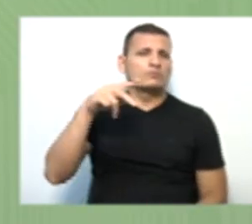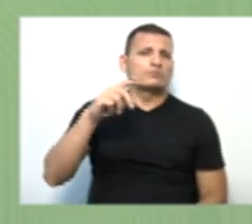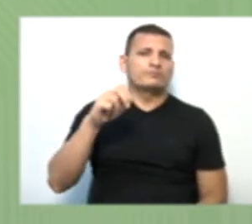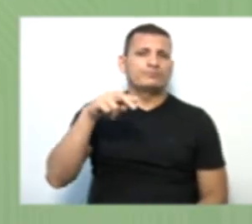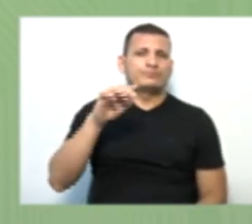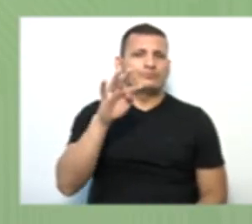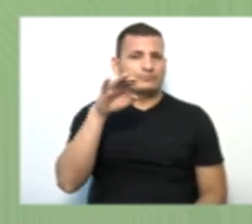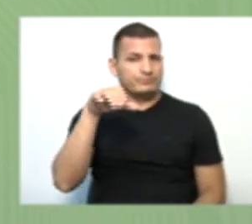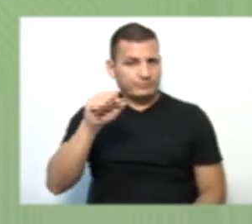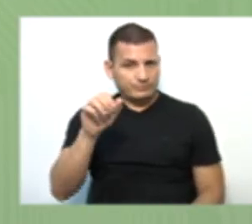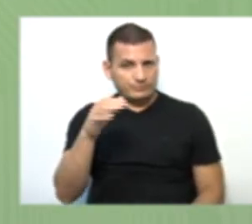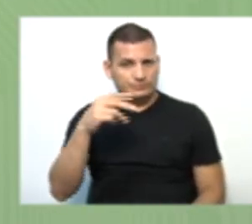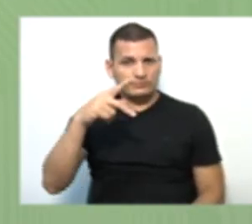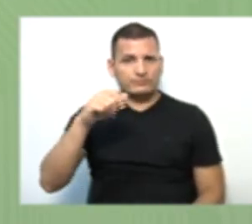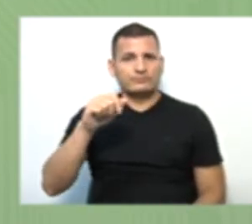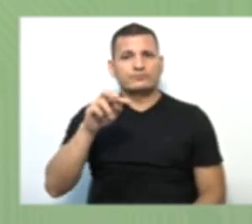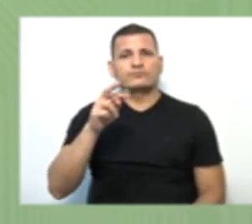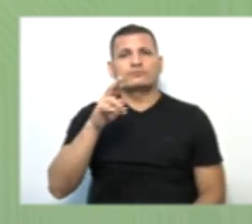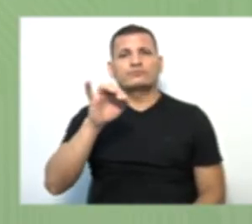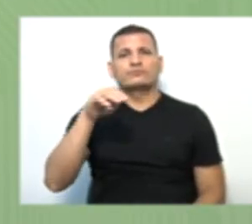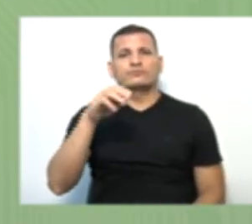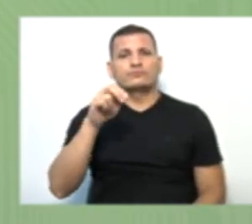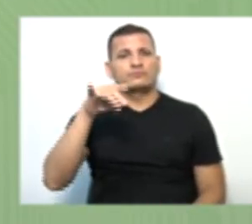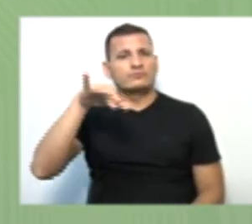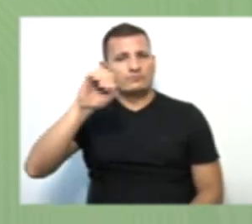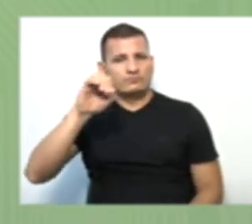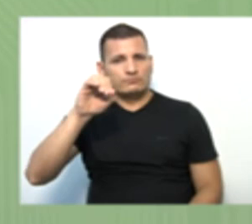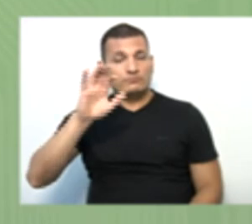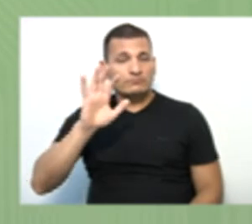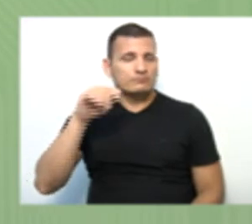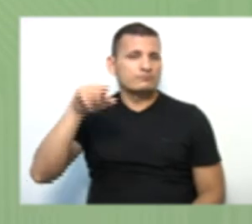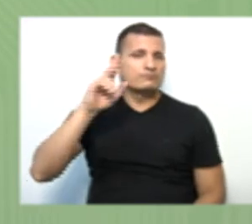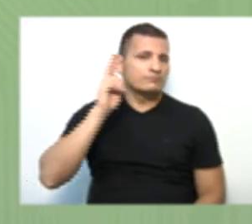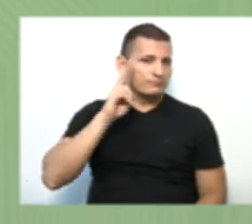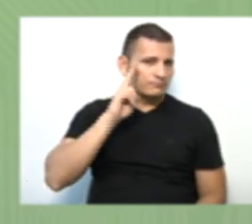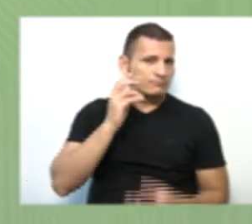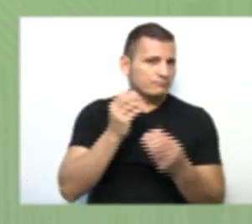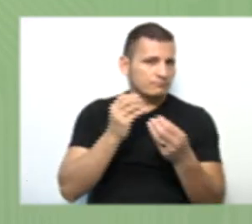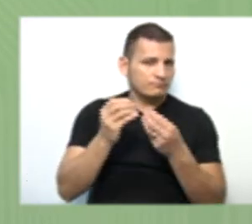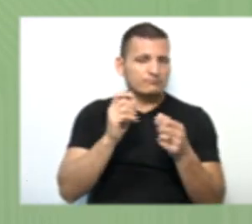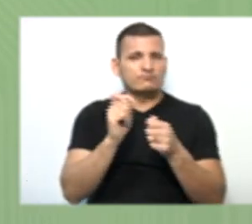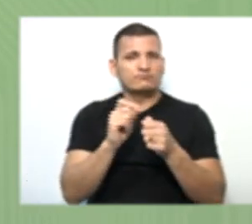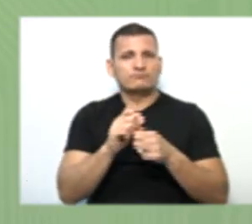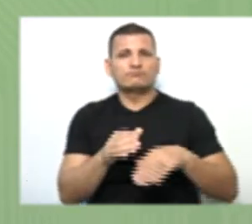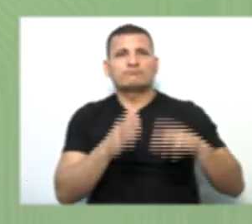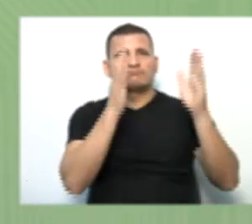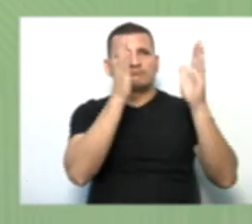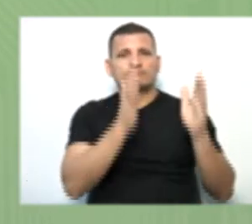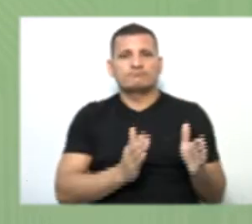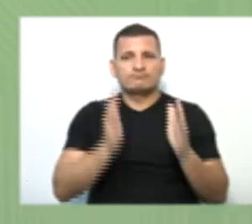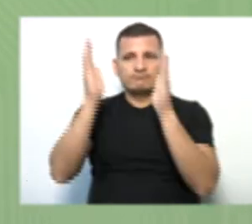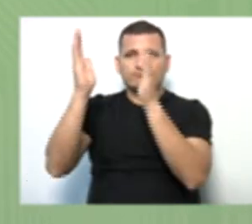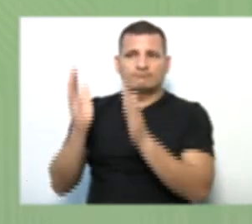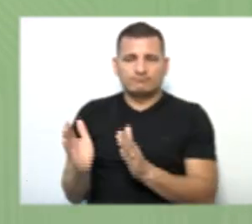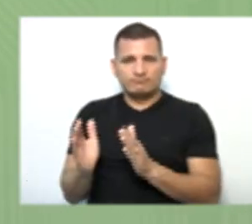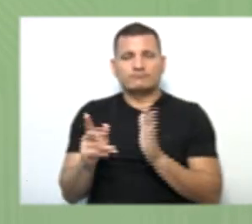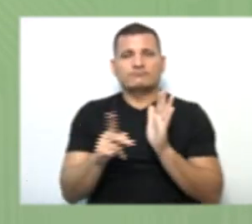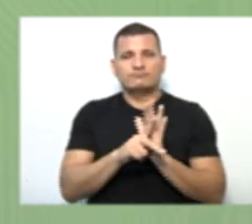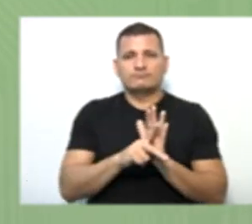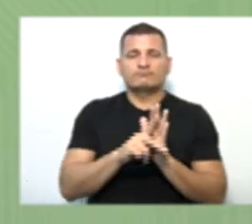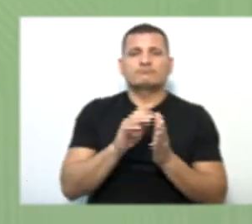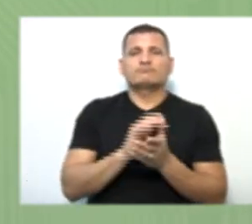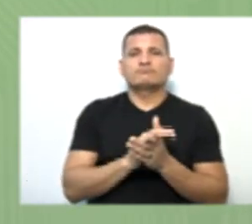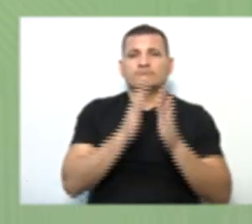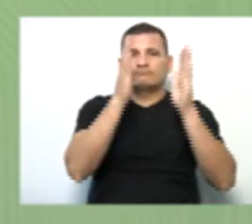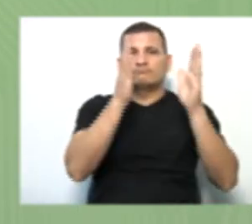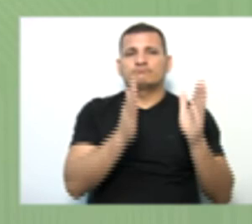aula, nós fizemos o quê? Um agrupamento das contas patrimoniais, do patrimônio, que são as contas do ativo, que são